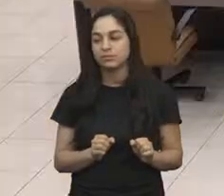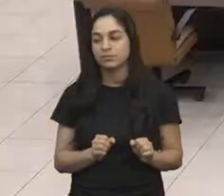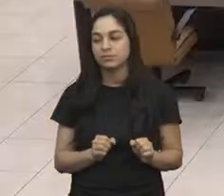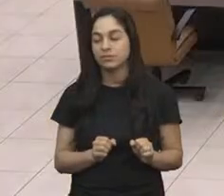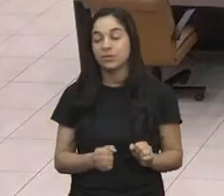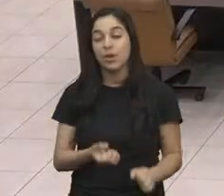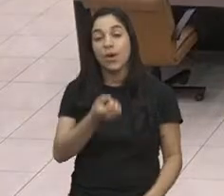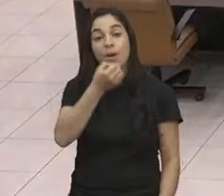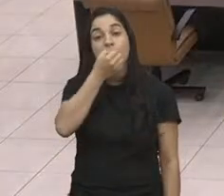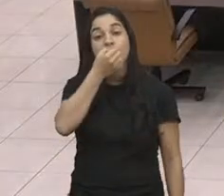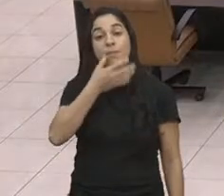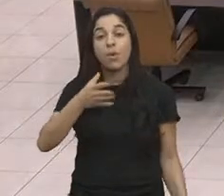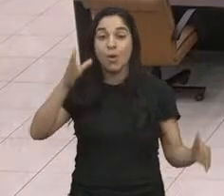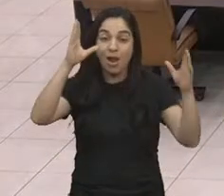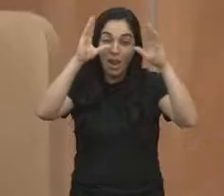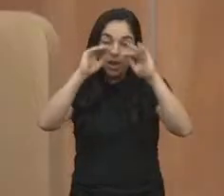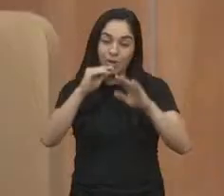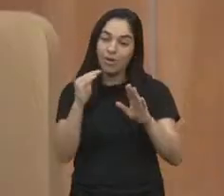Boa noite a todos.